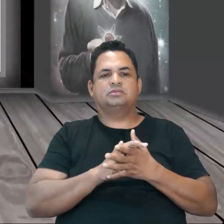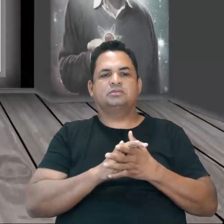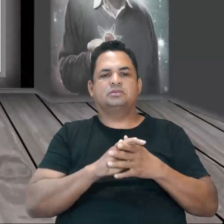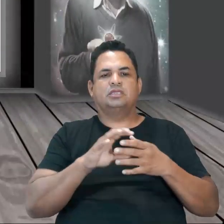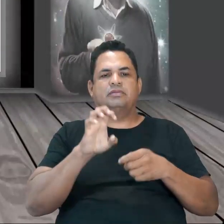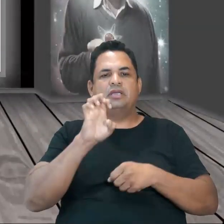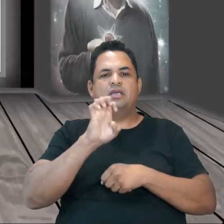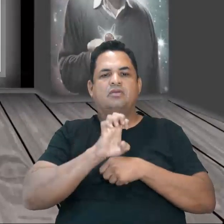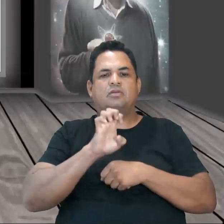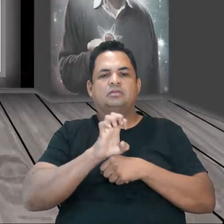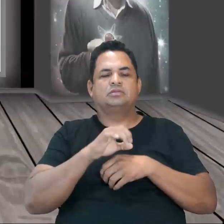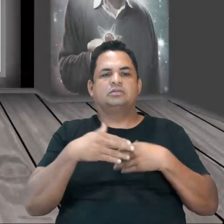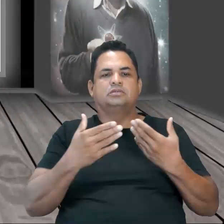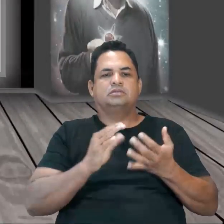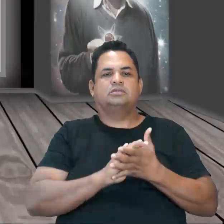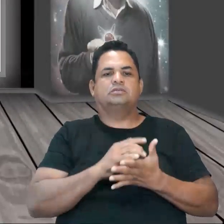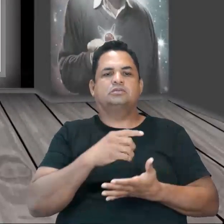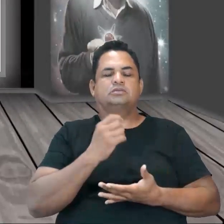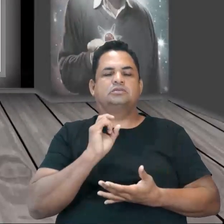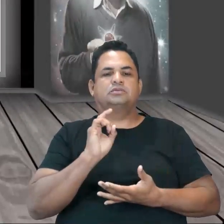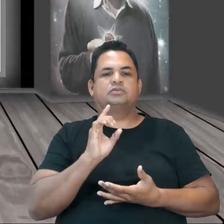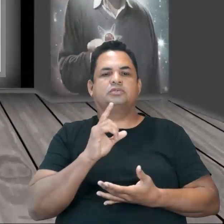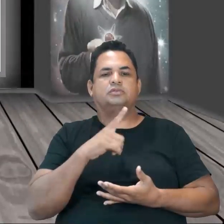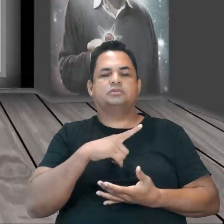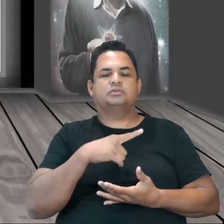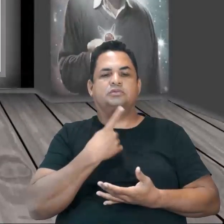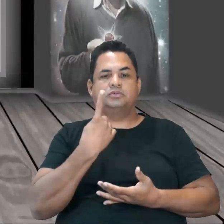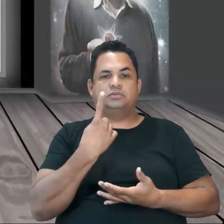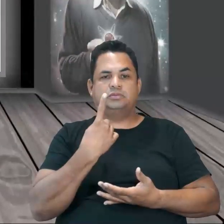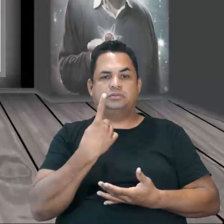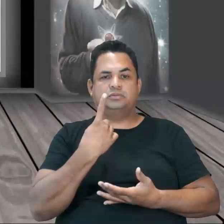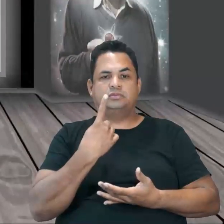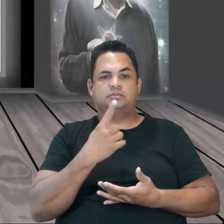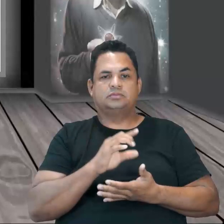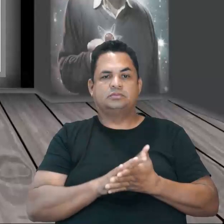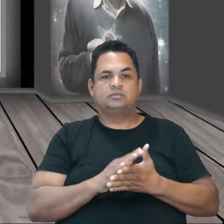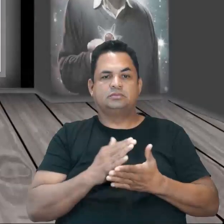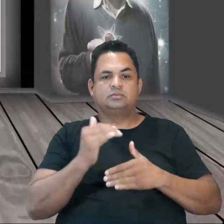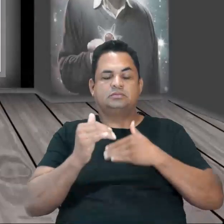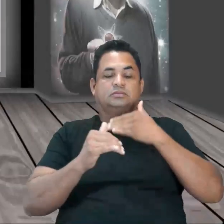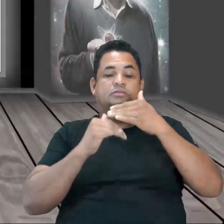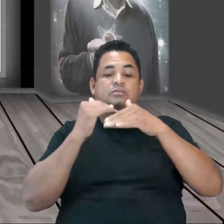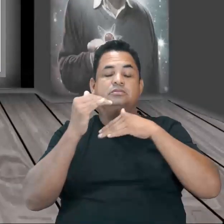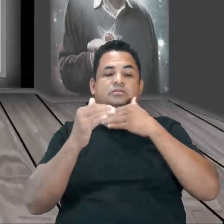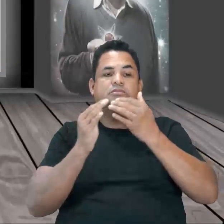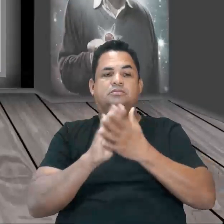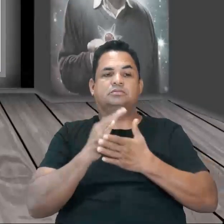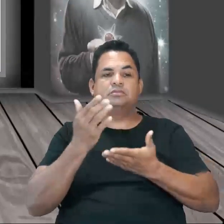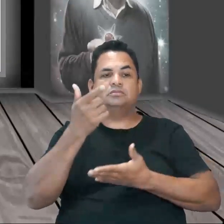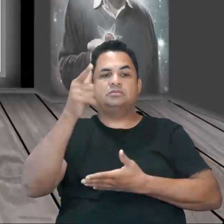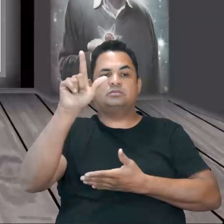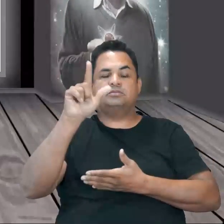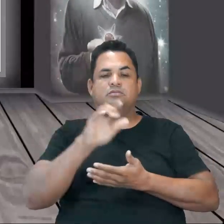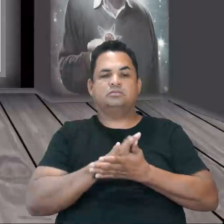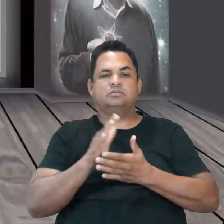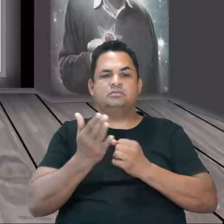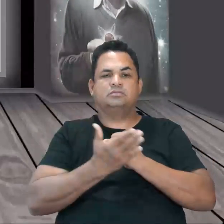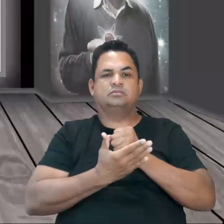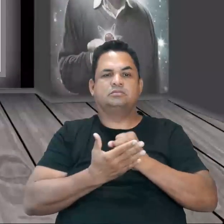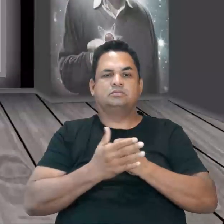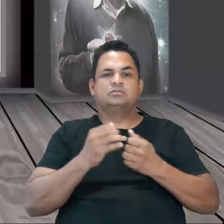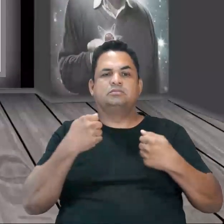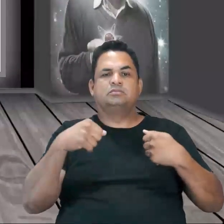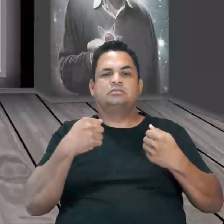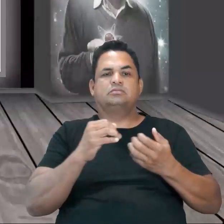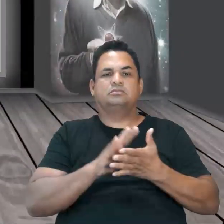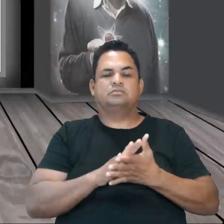mas só veio uma. Mas é aí que tá. Dessa uma, você tem que desenrolar as outras. Aí diz, ah, mas também né? Ele falou que eu não preciso